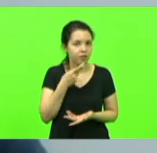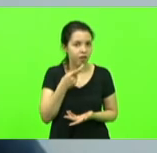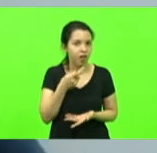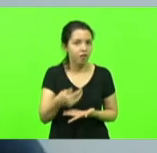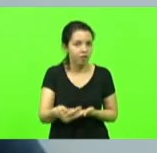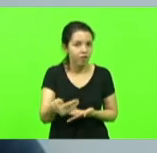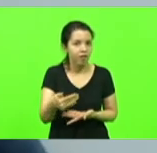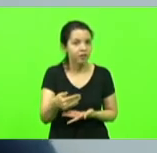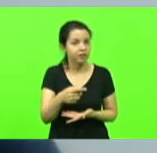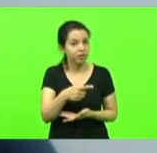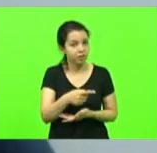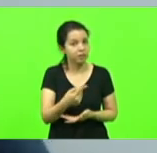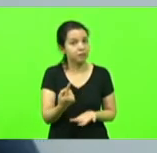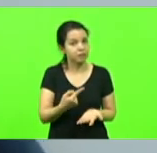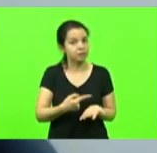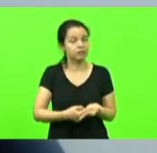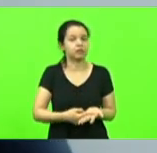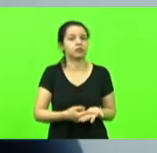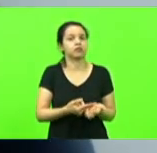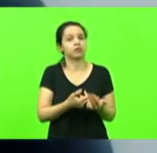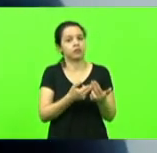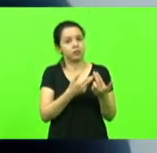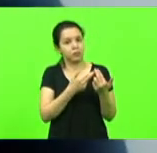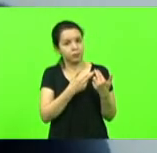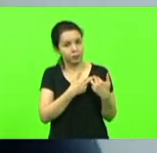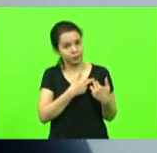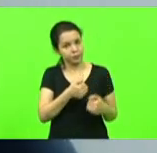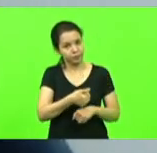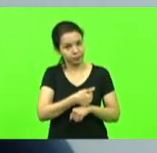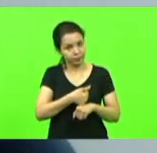esse profissional tem, não só diante disso, né?